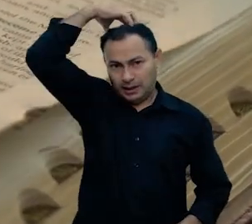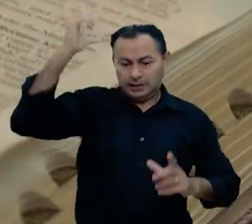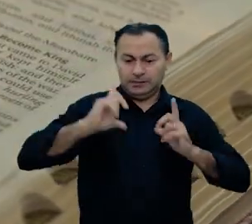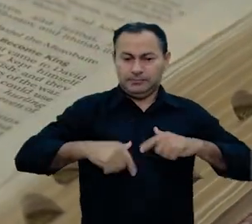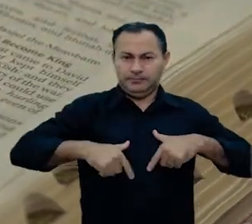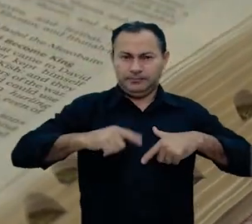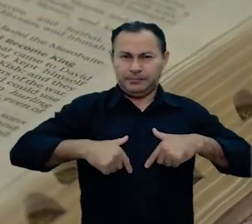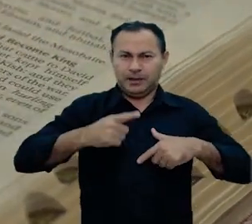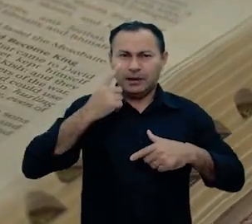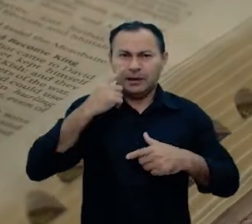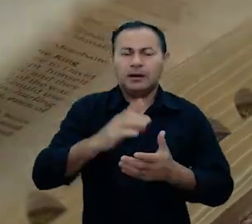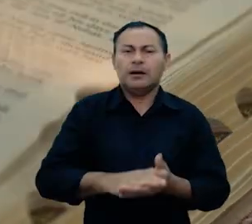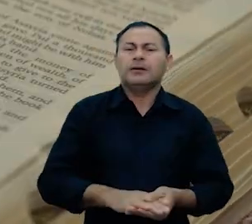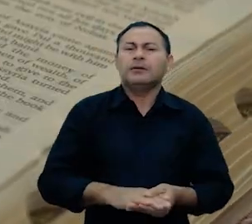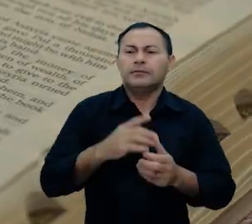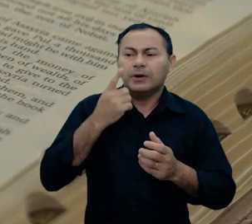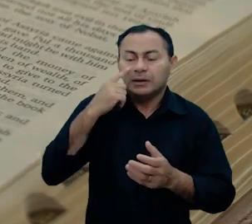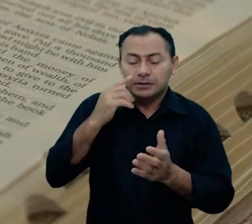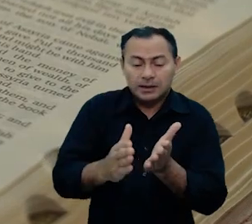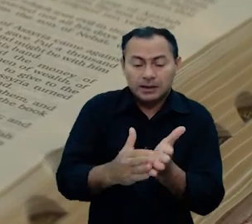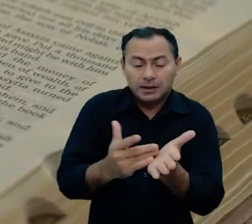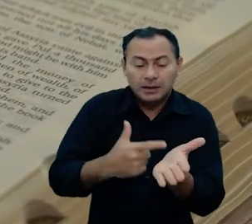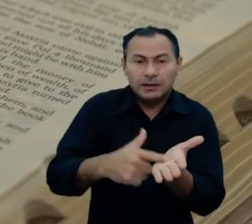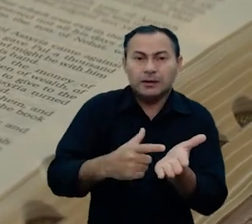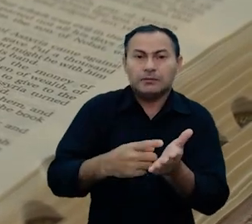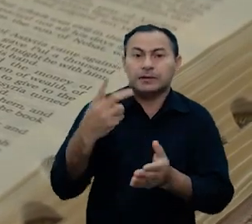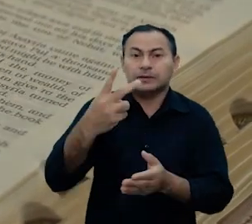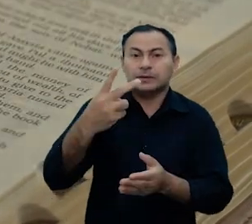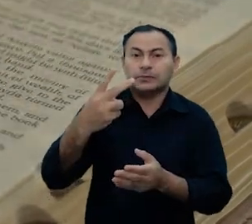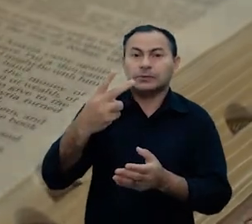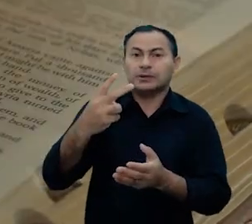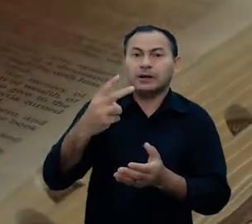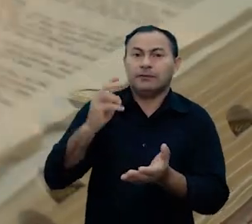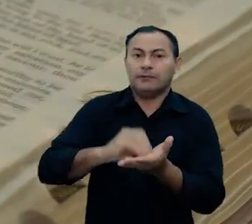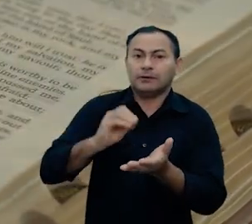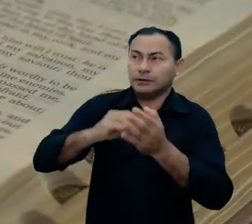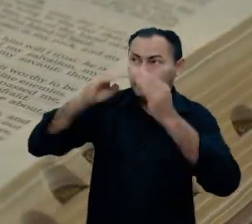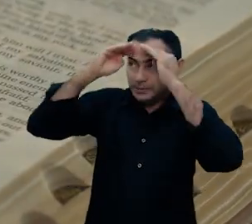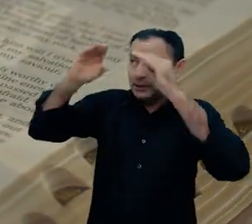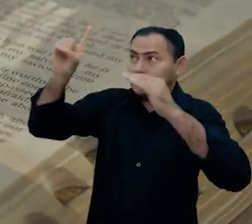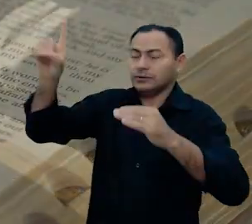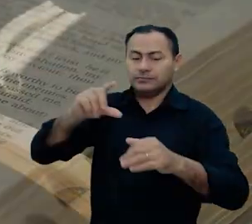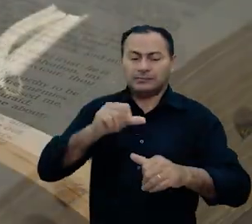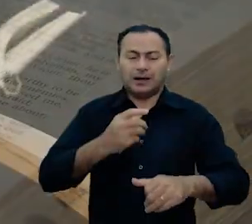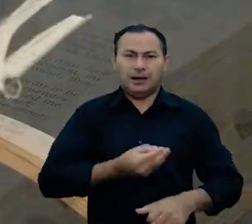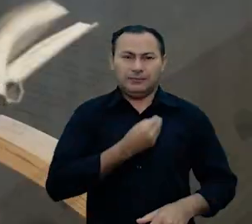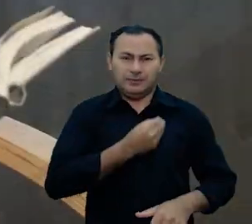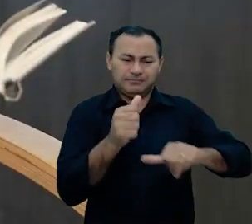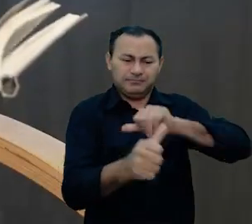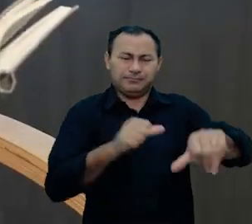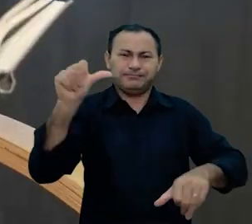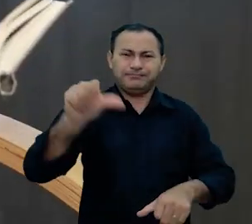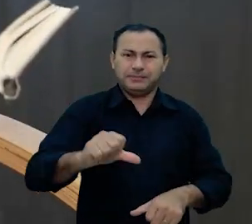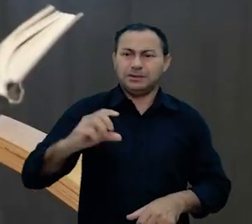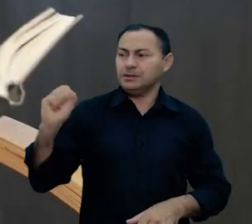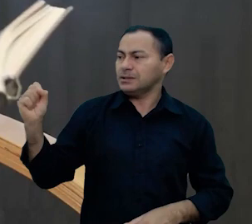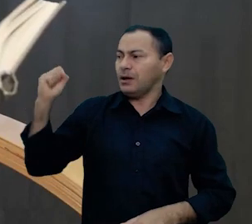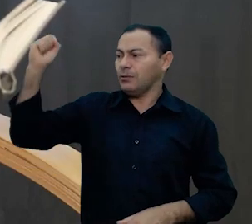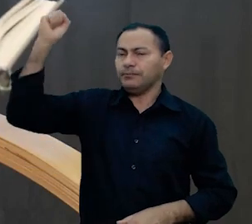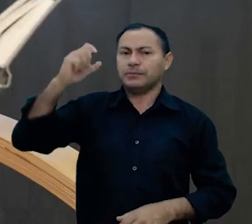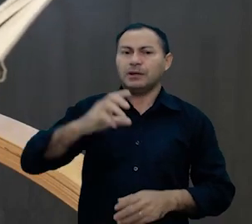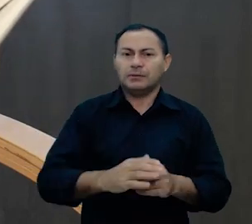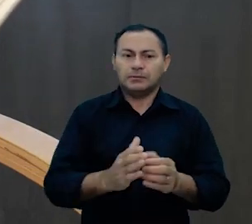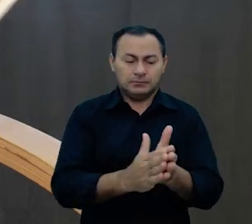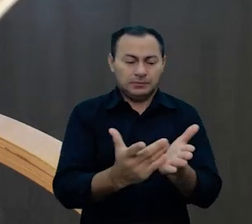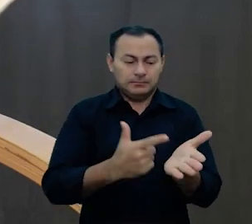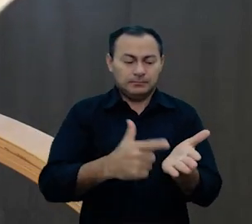da segunda desobediência de Saul, a sua vida tornou-se um impressionante alerta. Quando observamos Saul no livro de 1